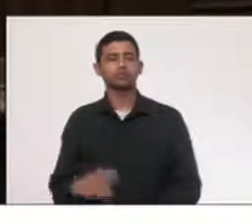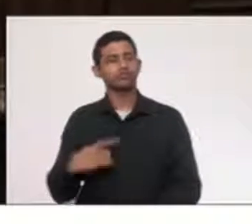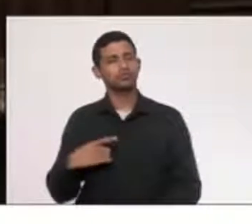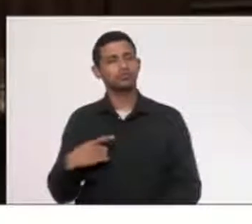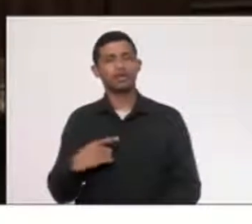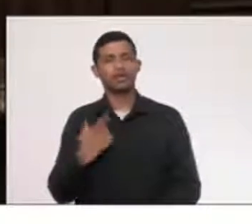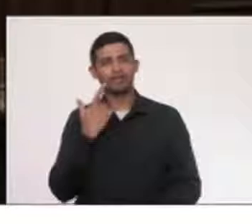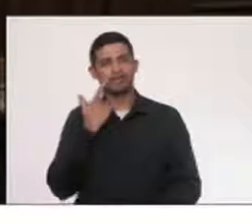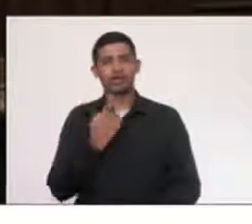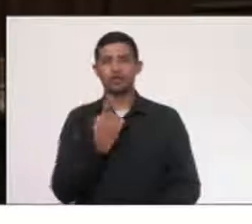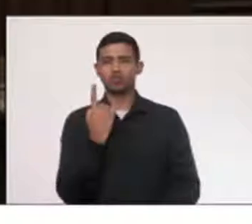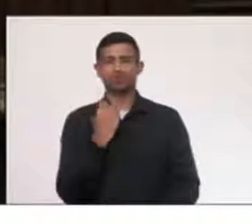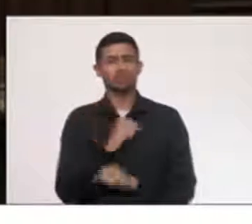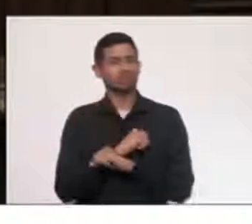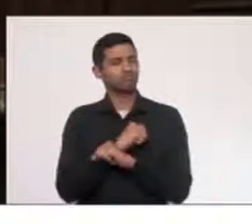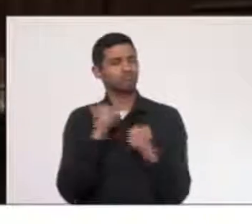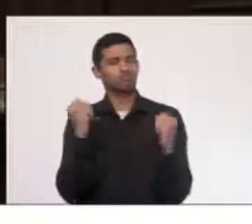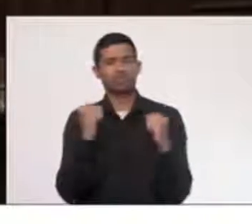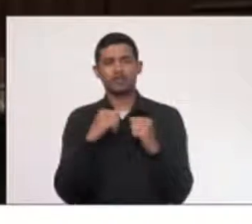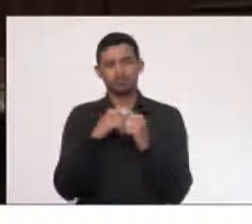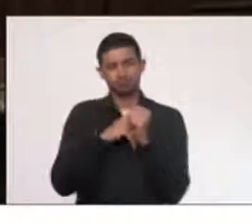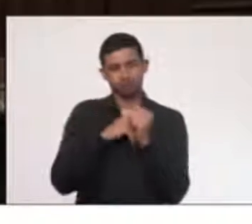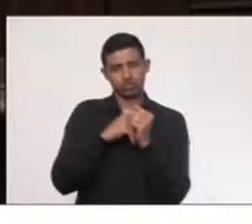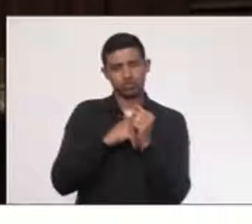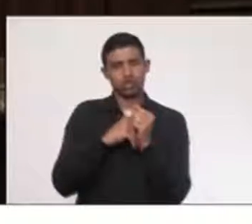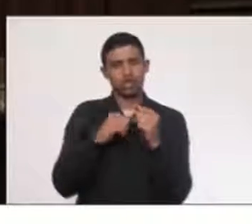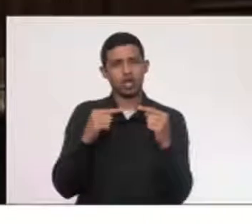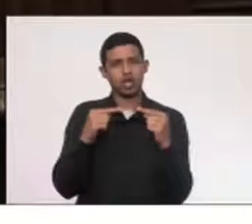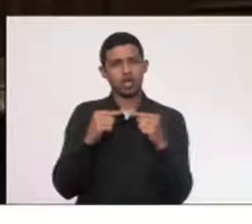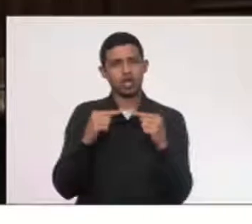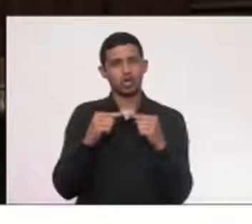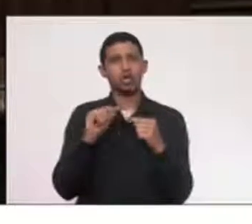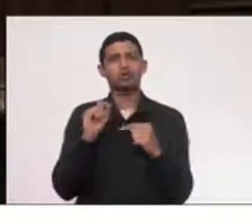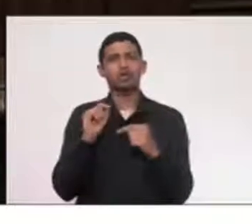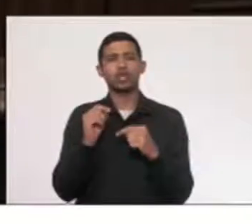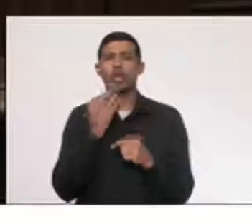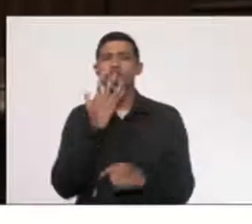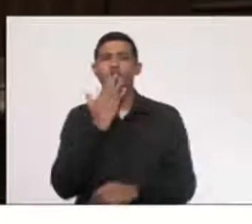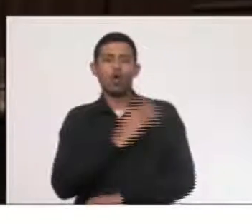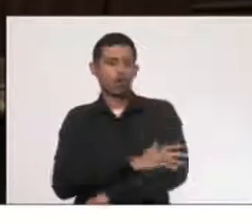se esconder ou de omitir, que é a cor da sua pele.